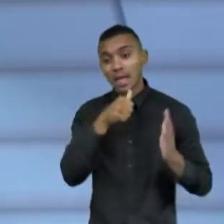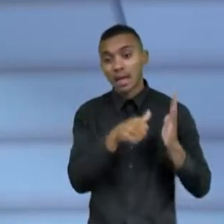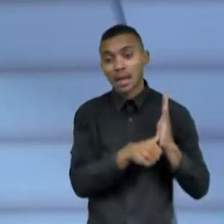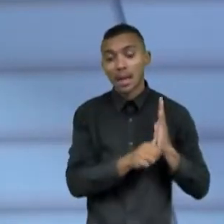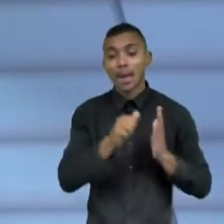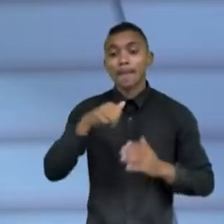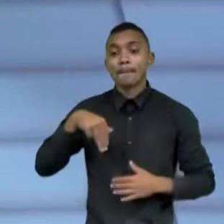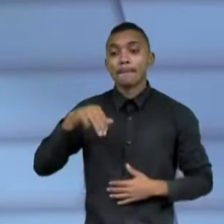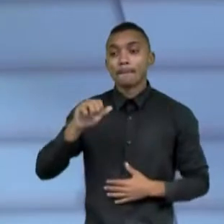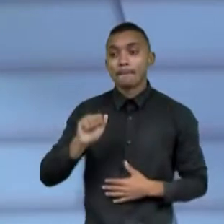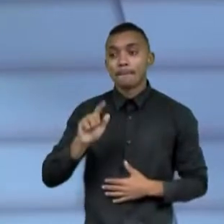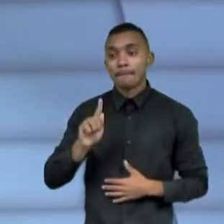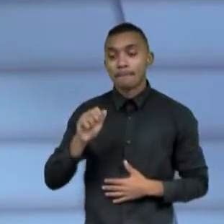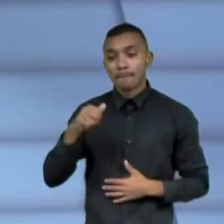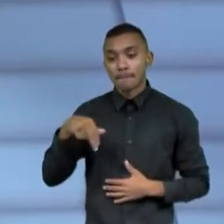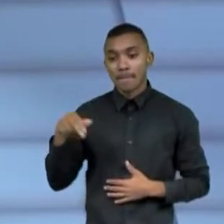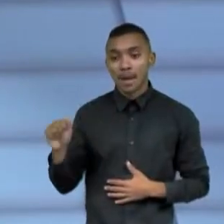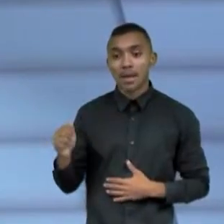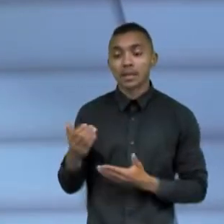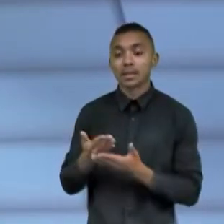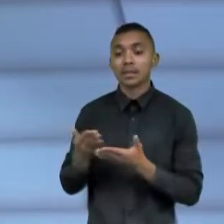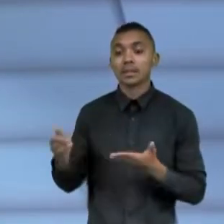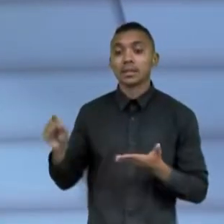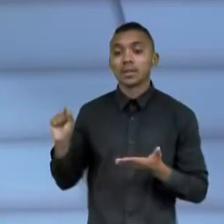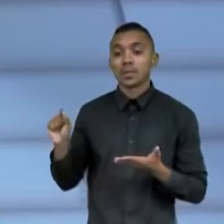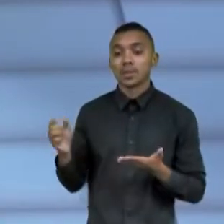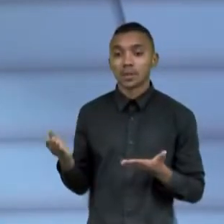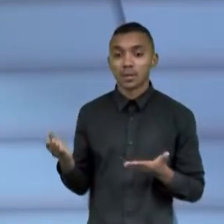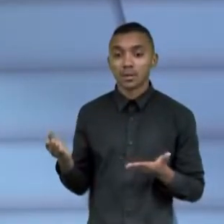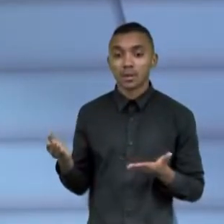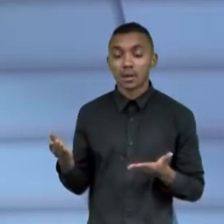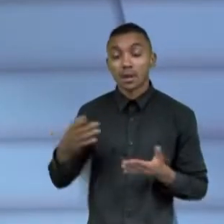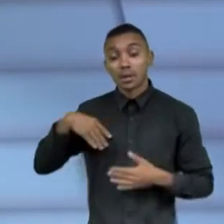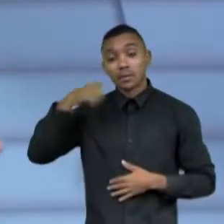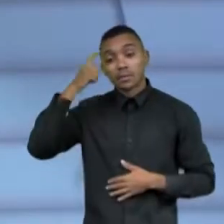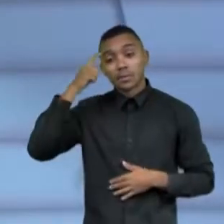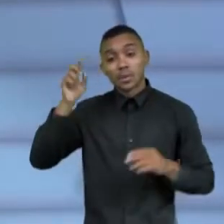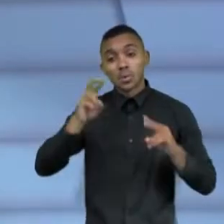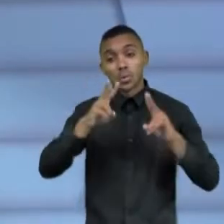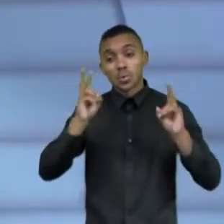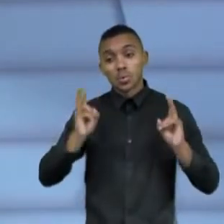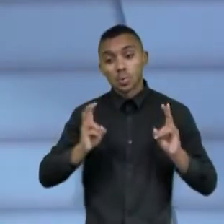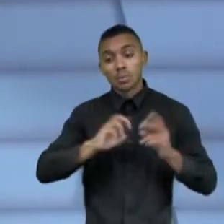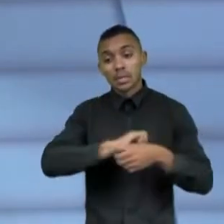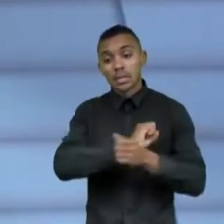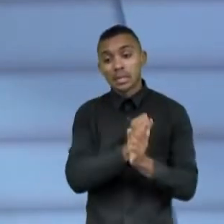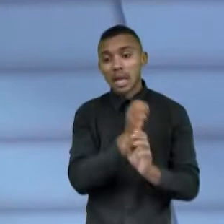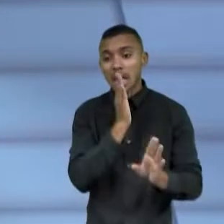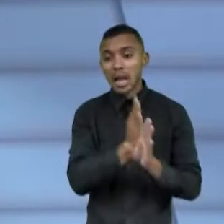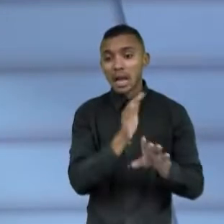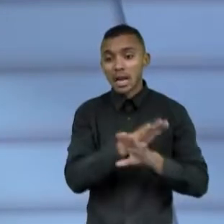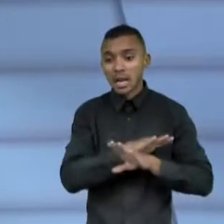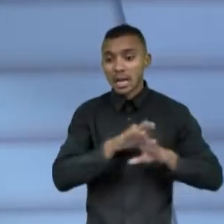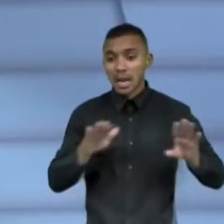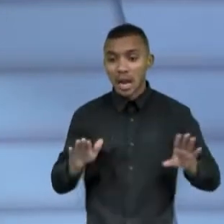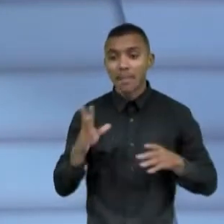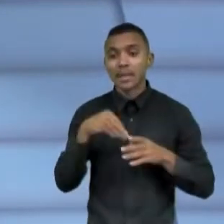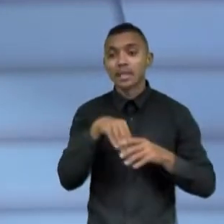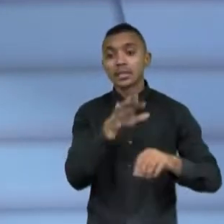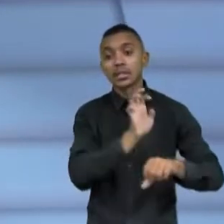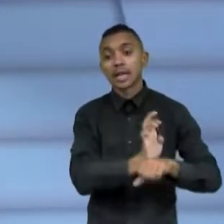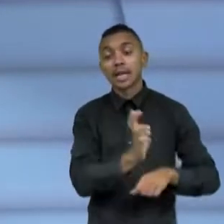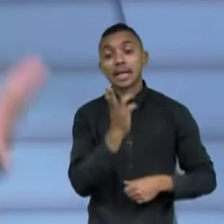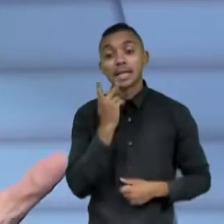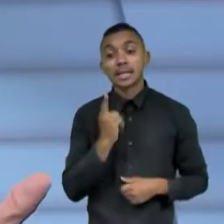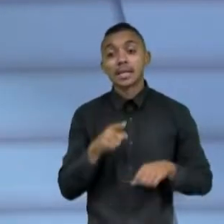data que nos traz a reflexão, essa questão da abolição da escravização no Estado, né? E